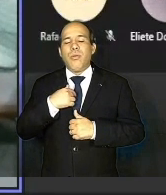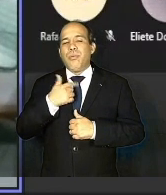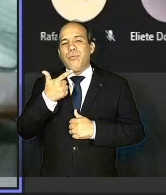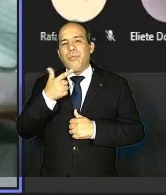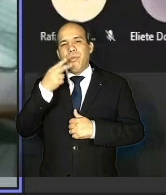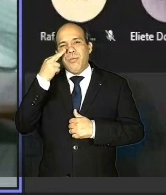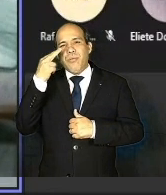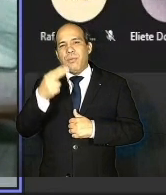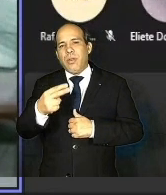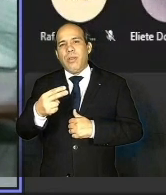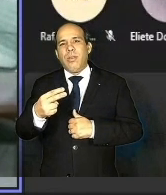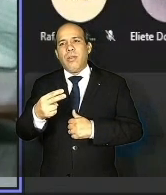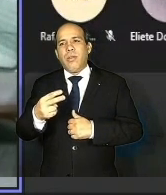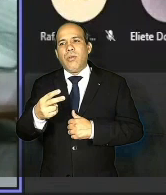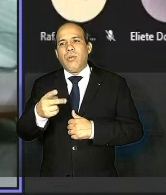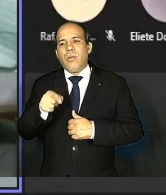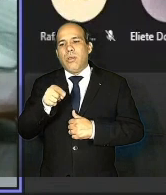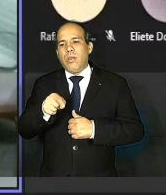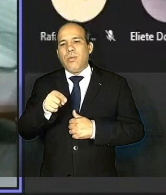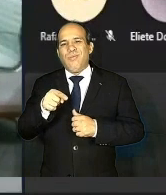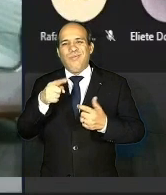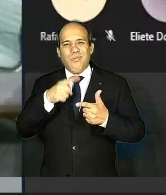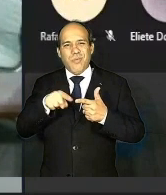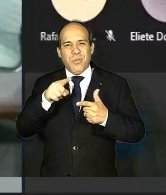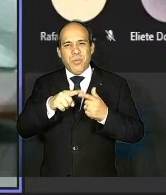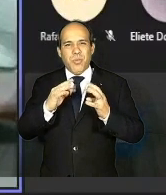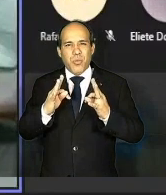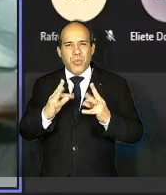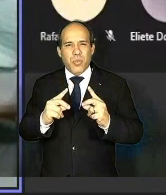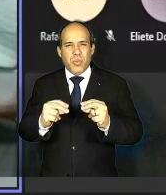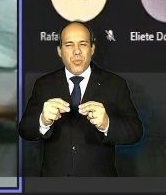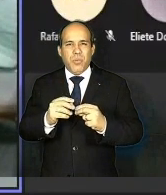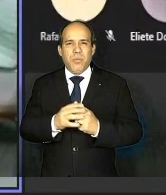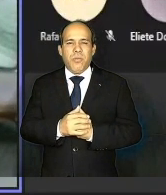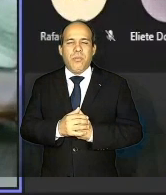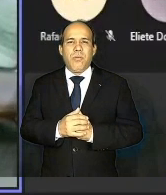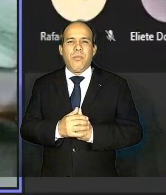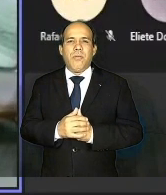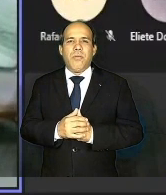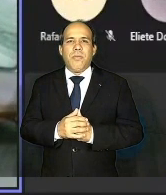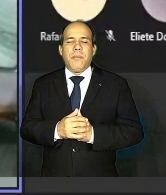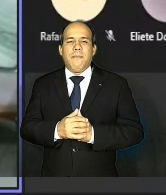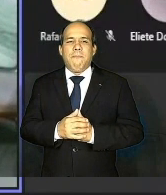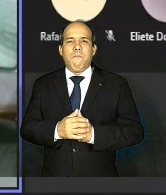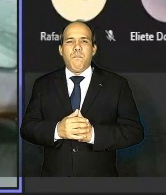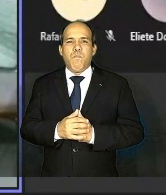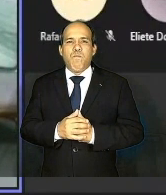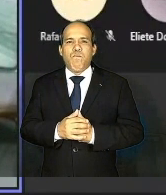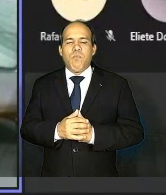Eu não estou vendo, com essas circunstâncias todas,